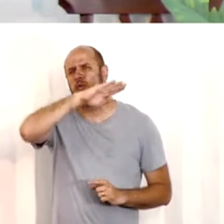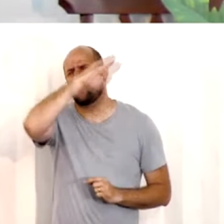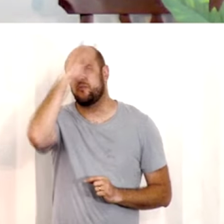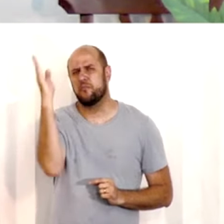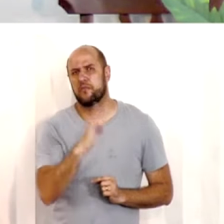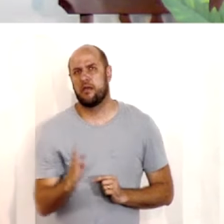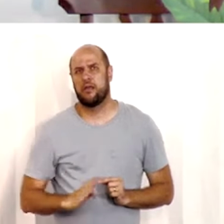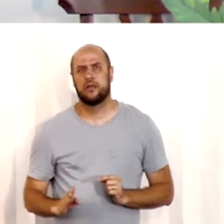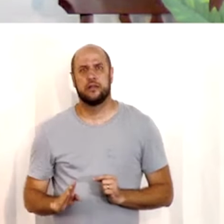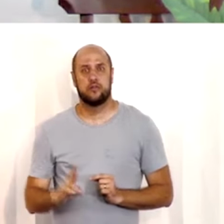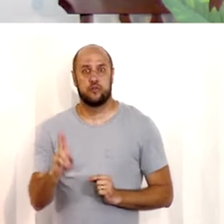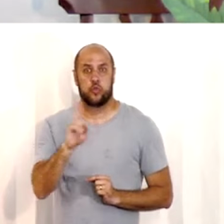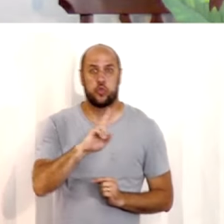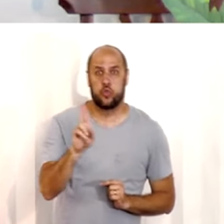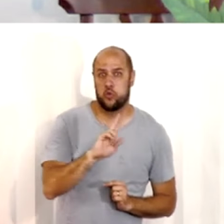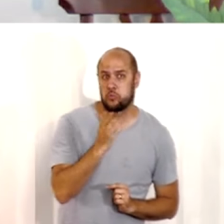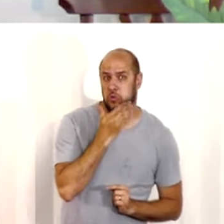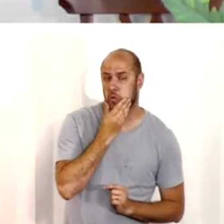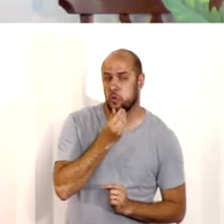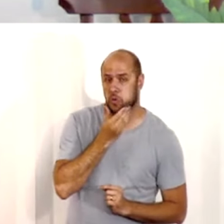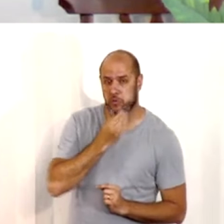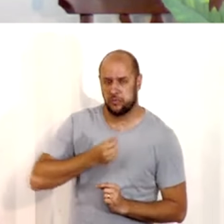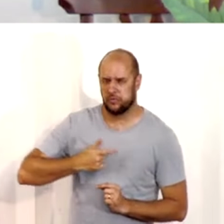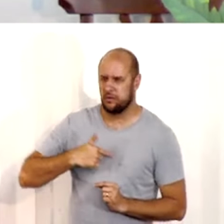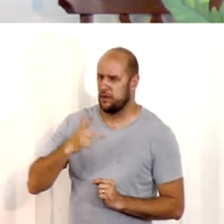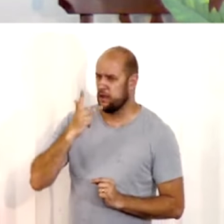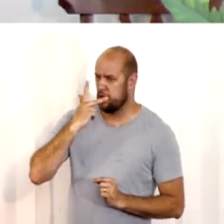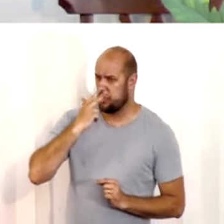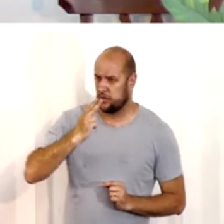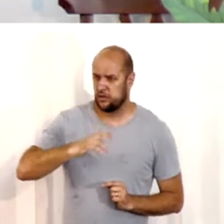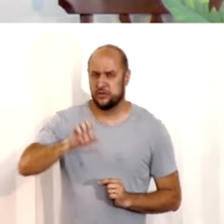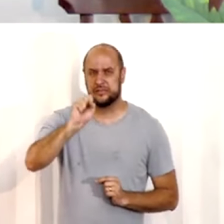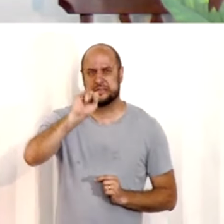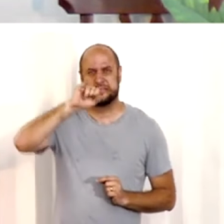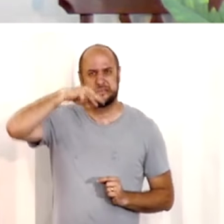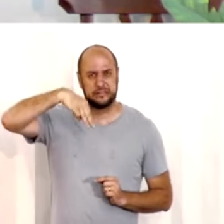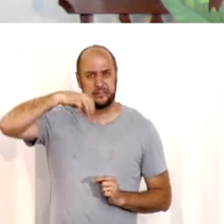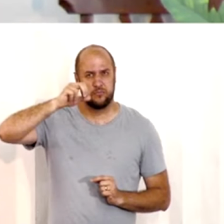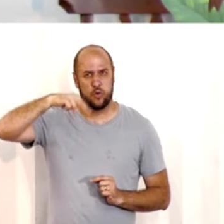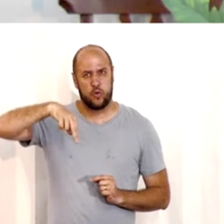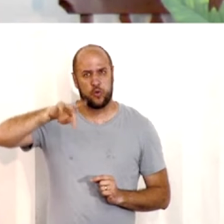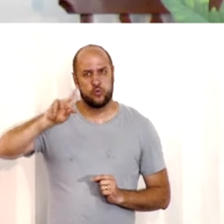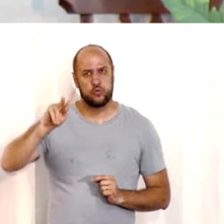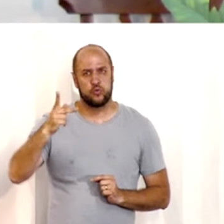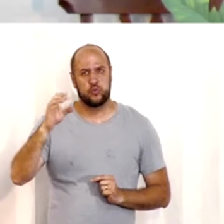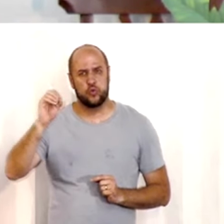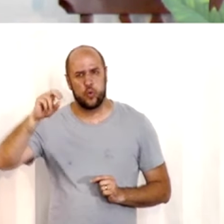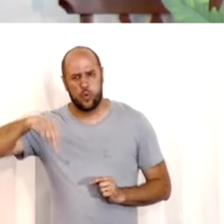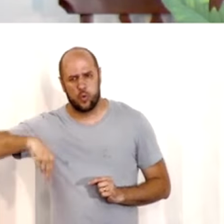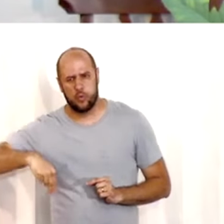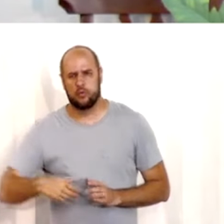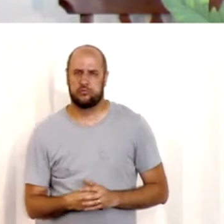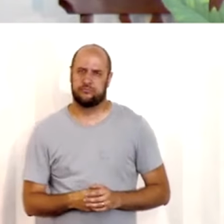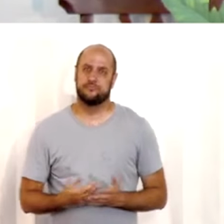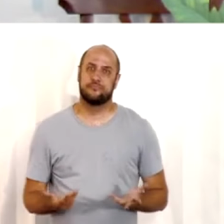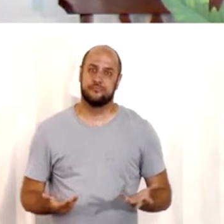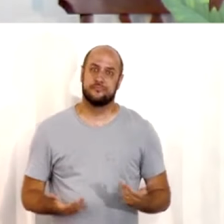é meio difícil de falar, mas é o Archibald Grant Simonton, o nosso Simonton.